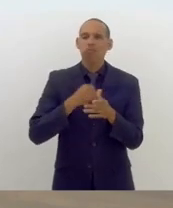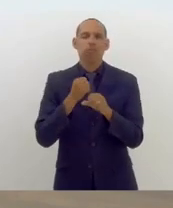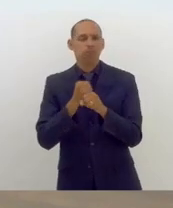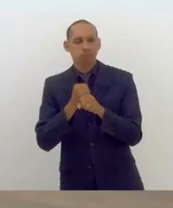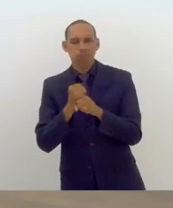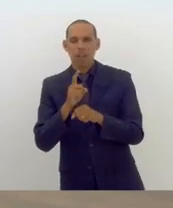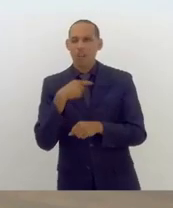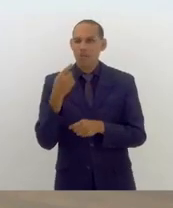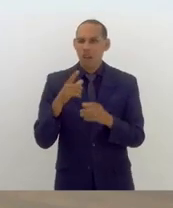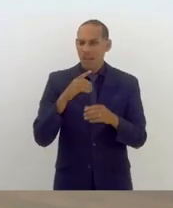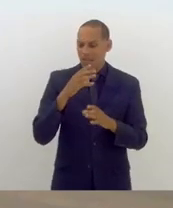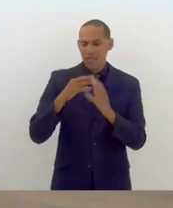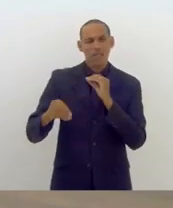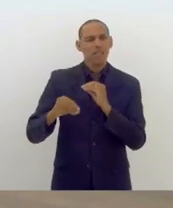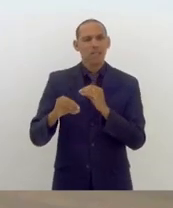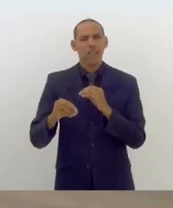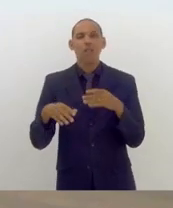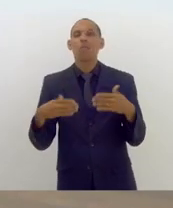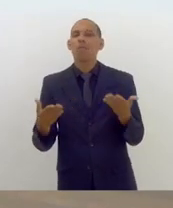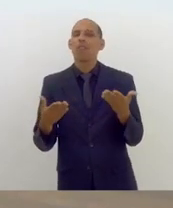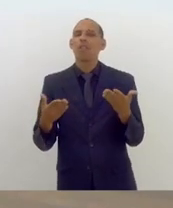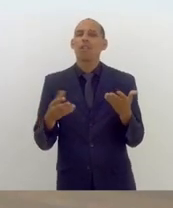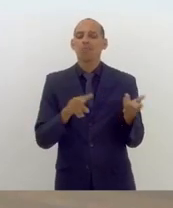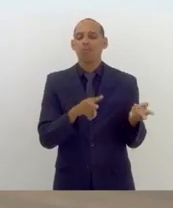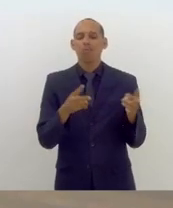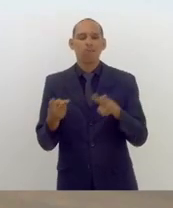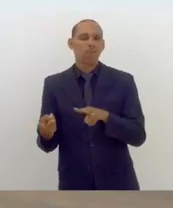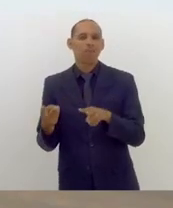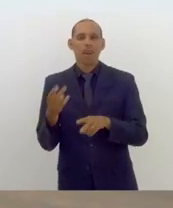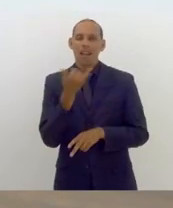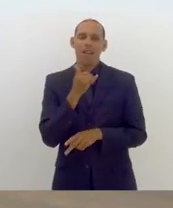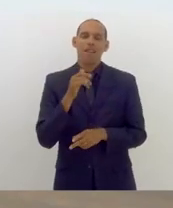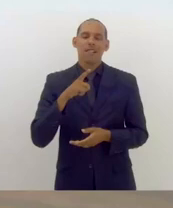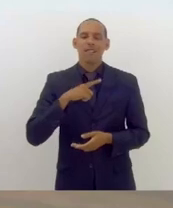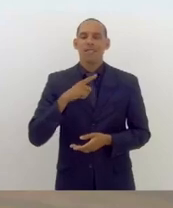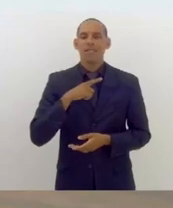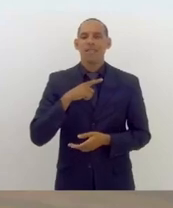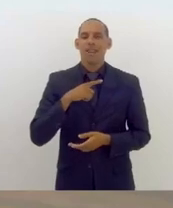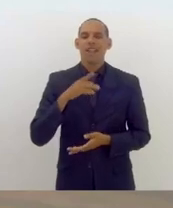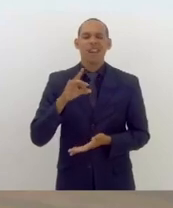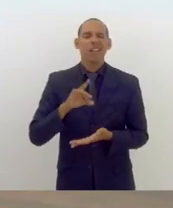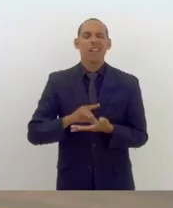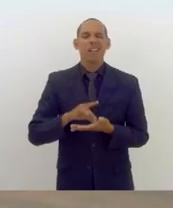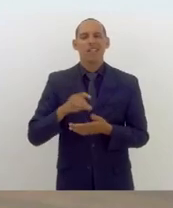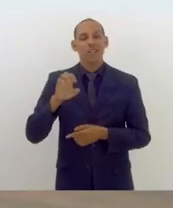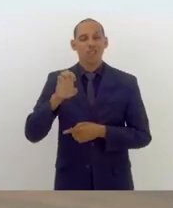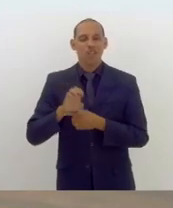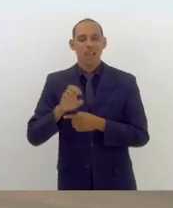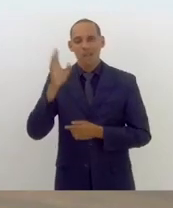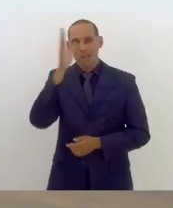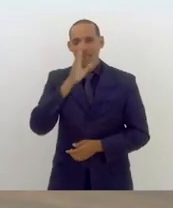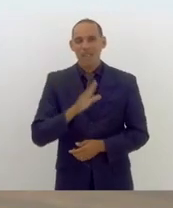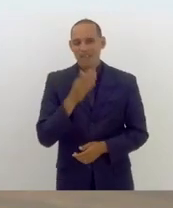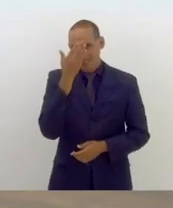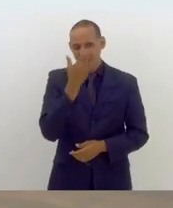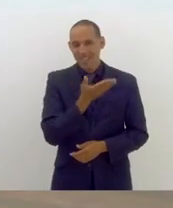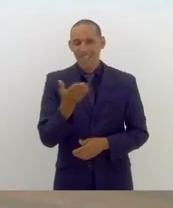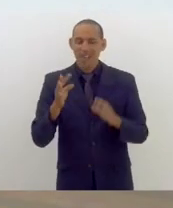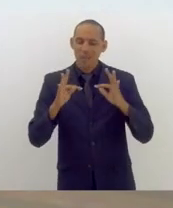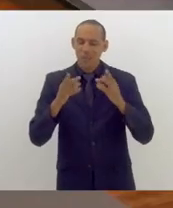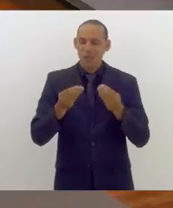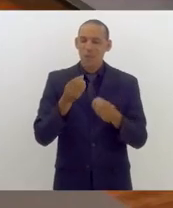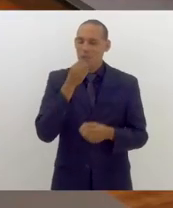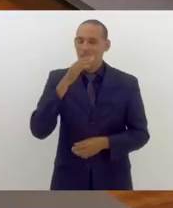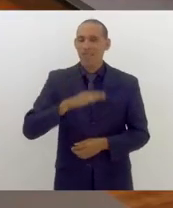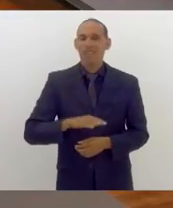e nós só vamos sair dessa luta Quando a gente de fato tem uma transição tiver uma transição energética no estado e no Brasil Muito obrigado todos e todos boa